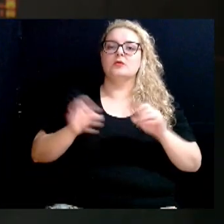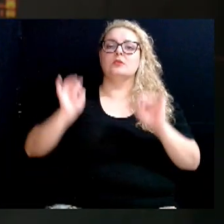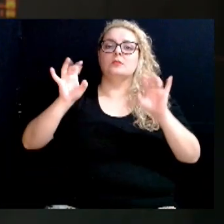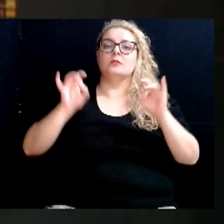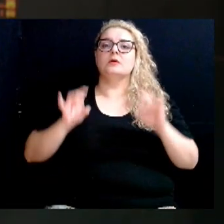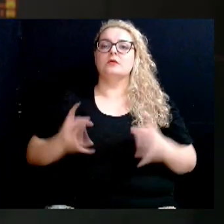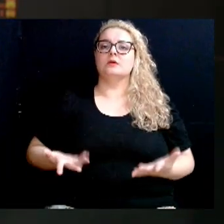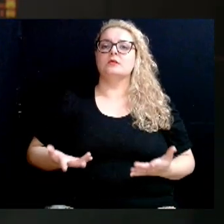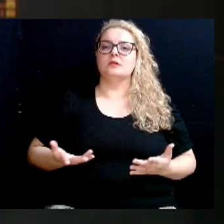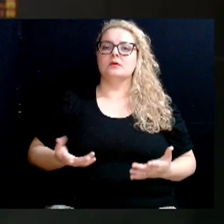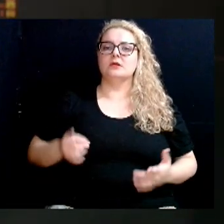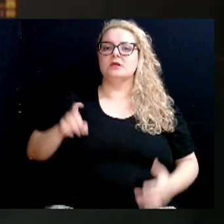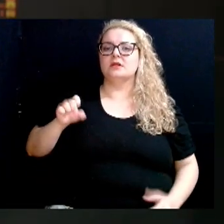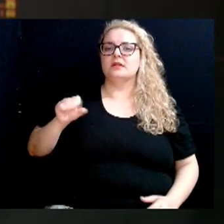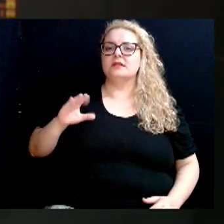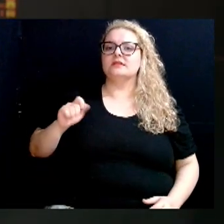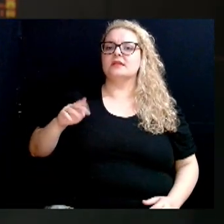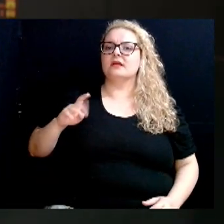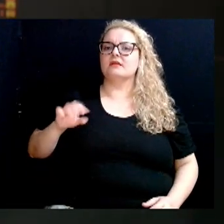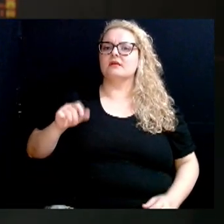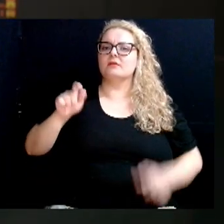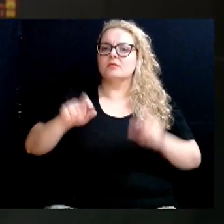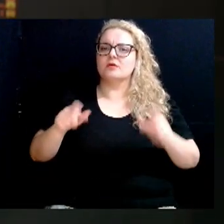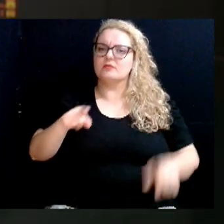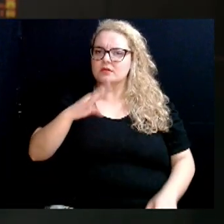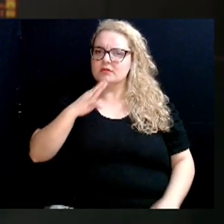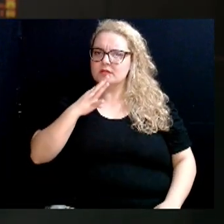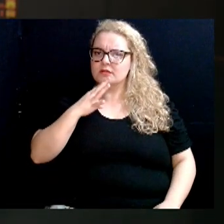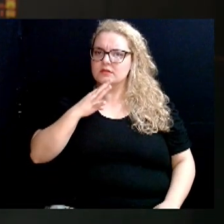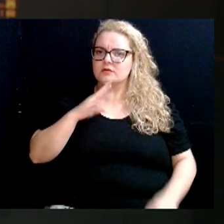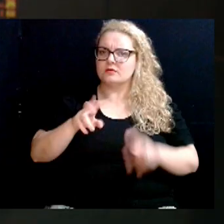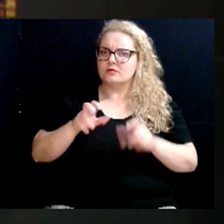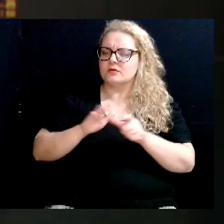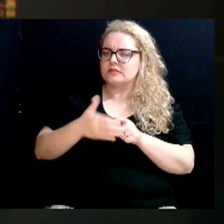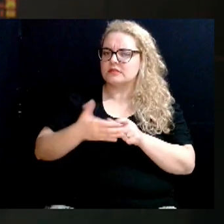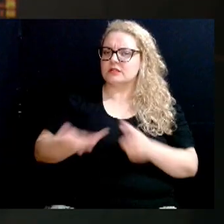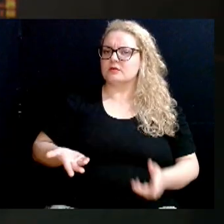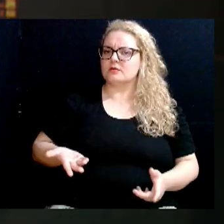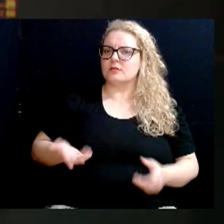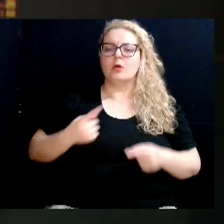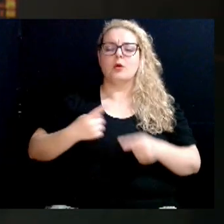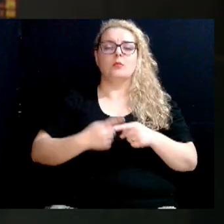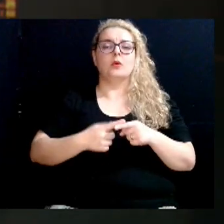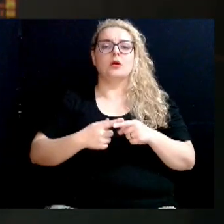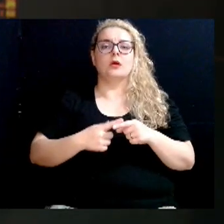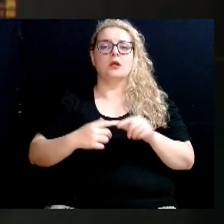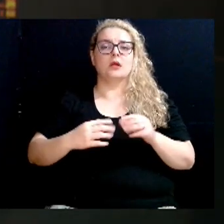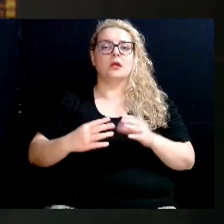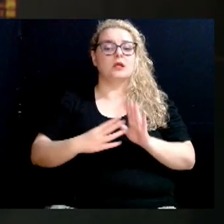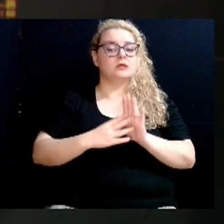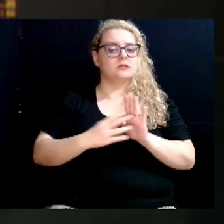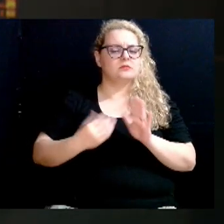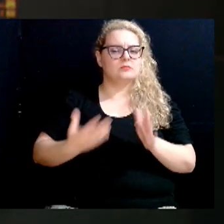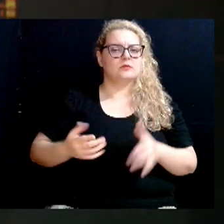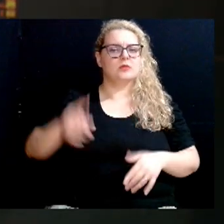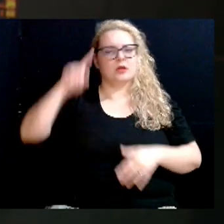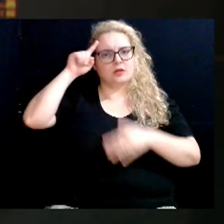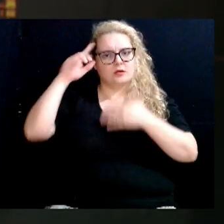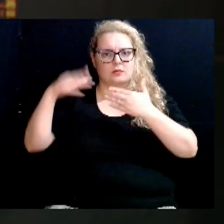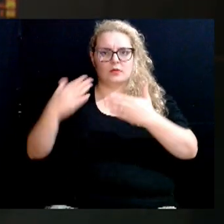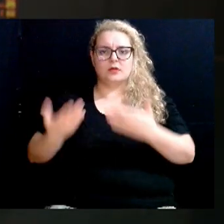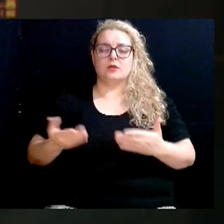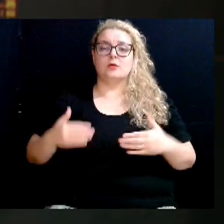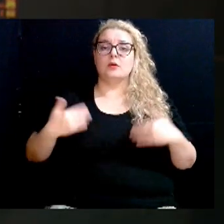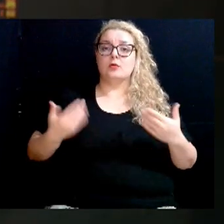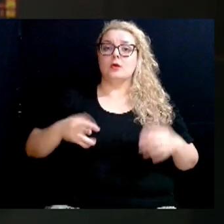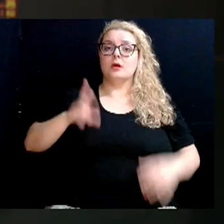descartar pessoas. Você conhece esse termo? Por que esse modelo tem se tornado mais frequente? Quais fatores